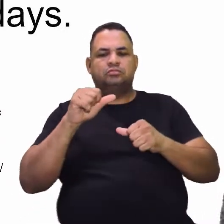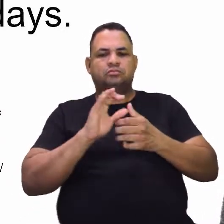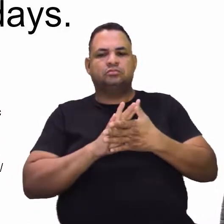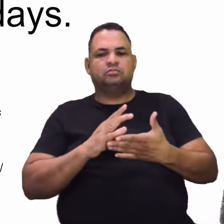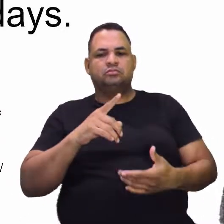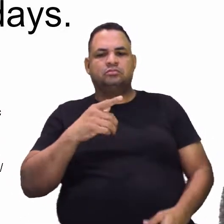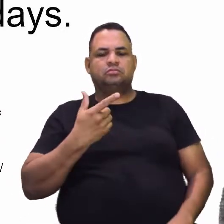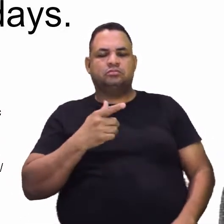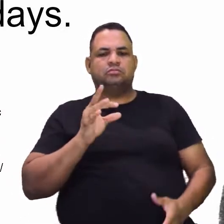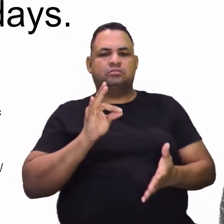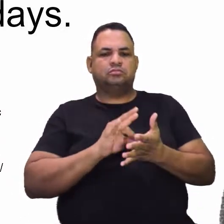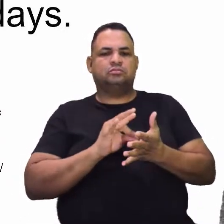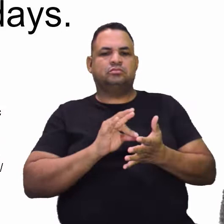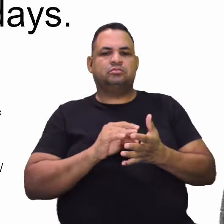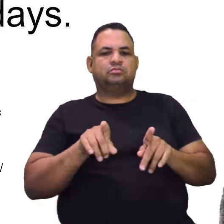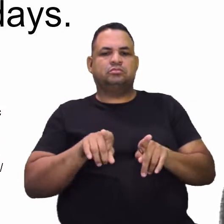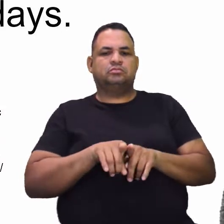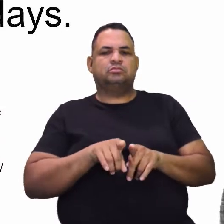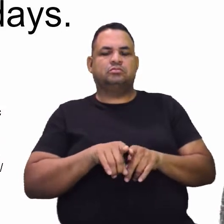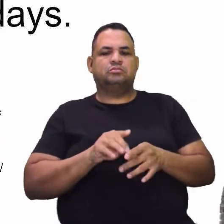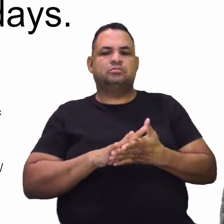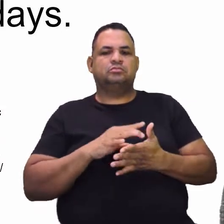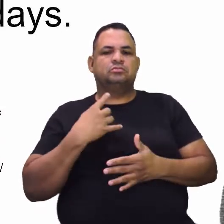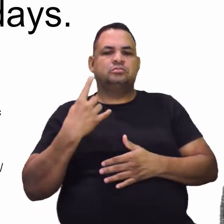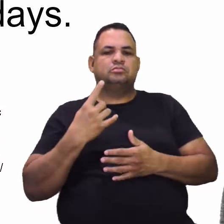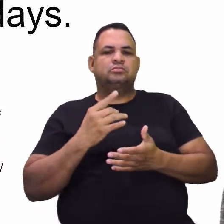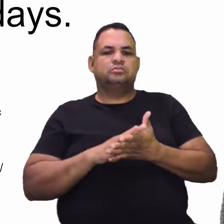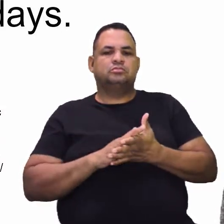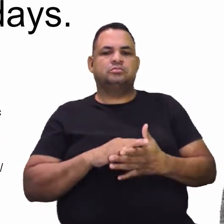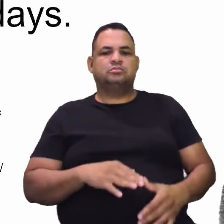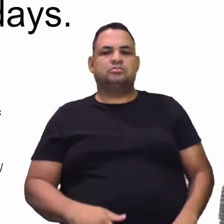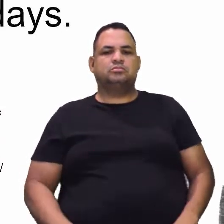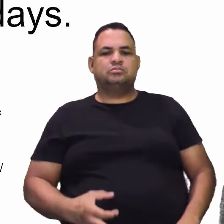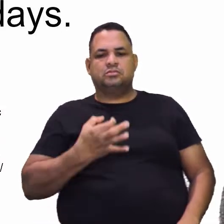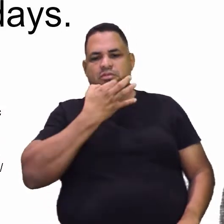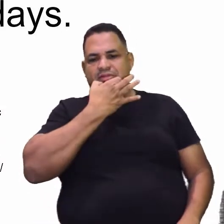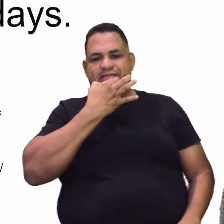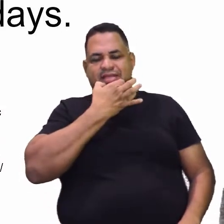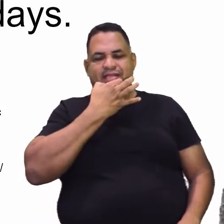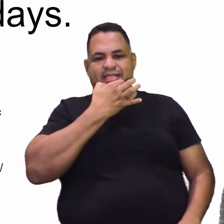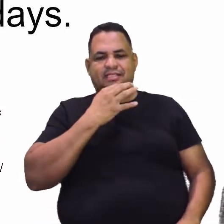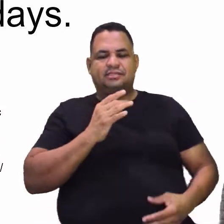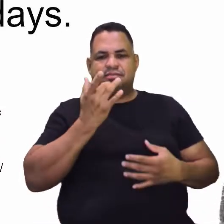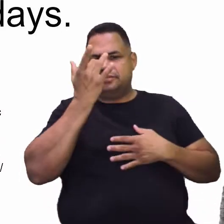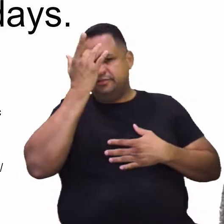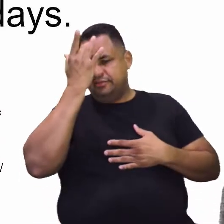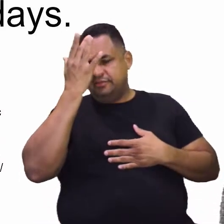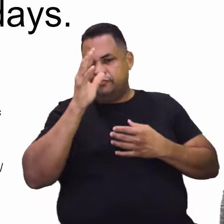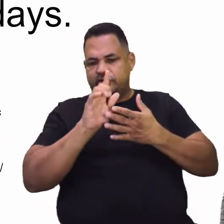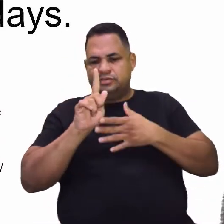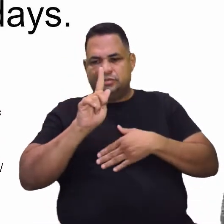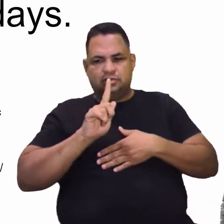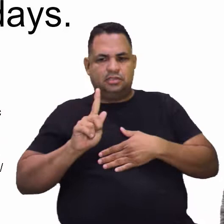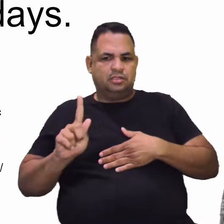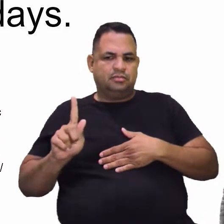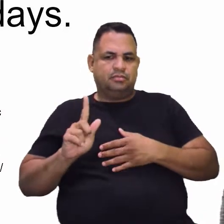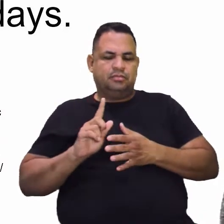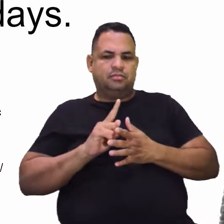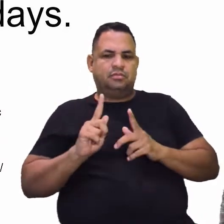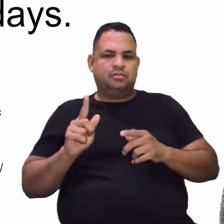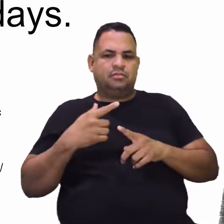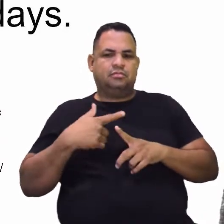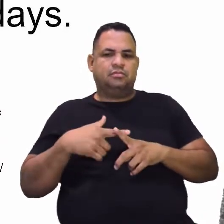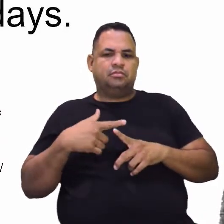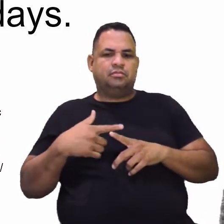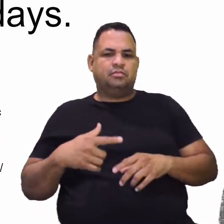só existem na forma afirmativa. Por isso que eu falo, o inglês é muito mais fácil na questão da gramática e a gente só não acha isso porque não é